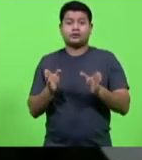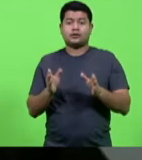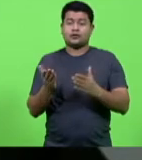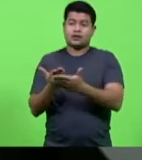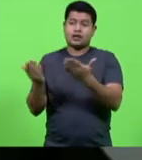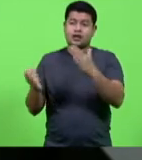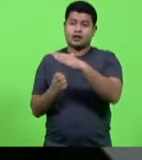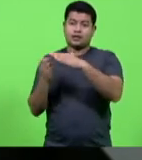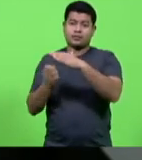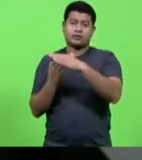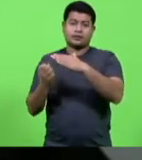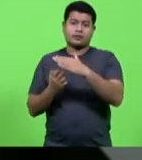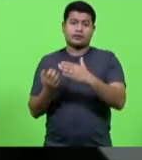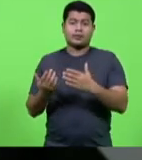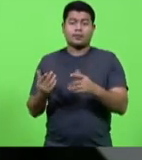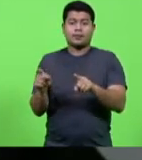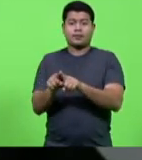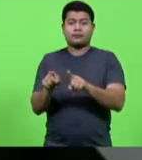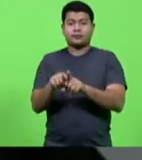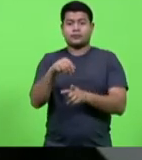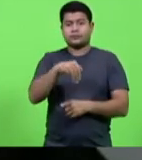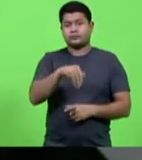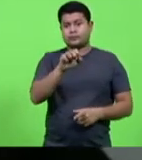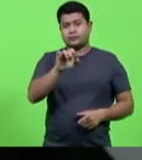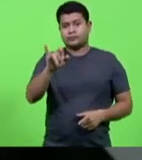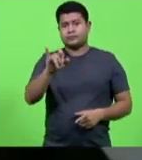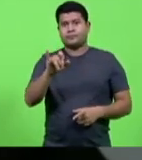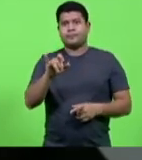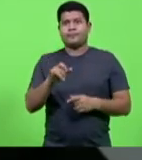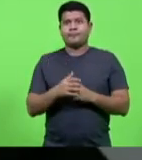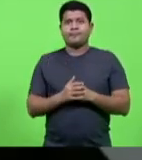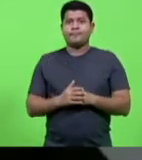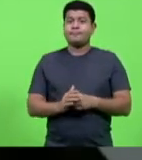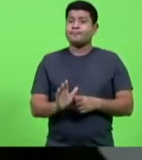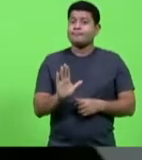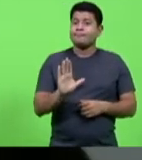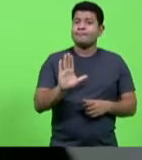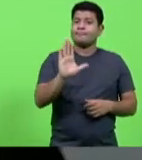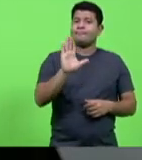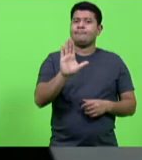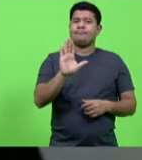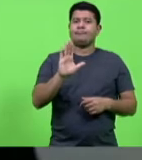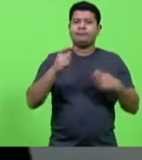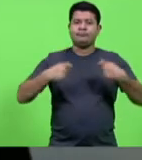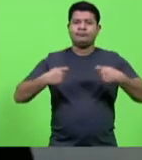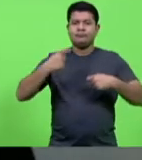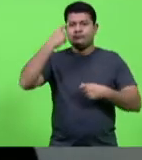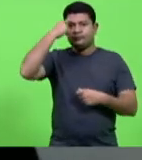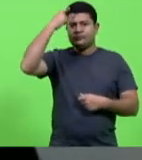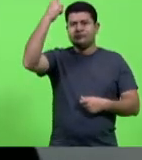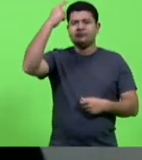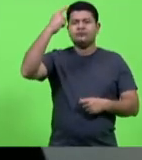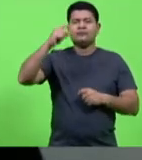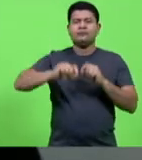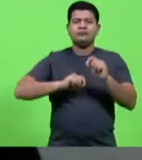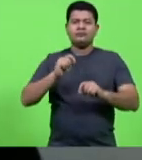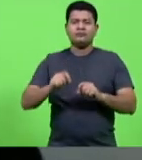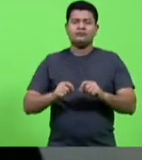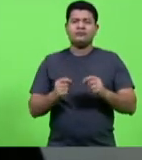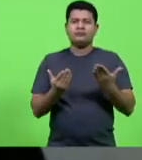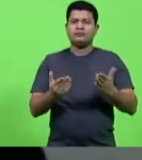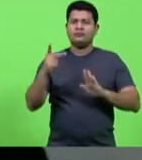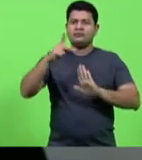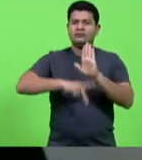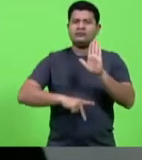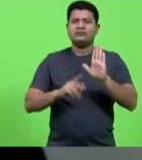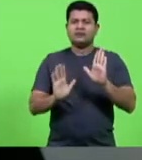empresários, pelos microempreendedores individuais. Mas vale ressaltar que esse projeto foi apresentado